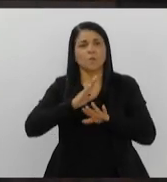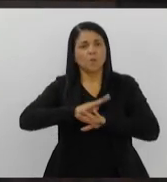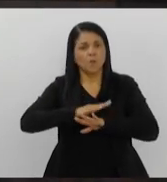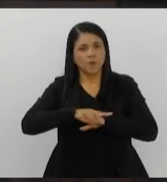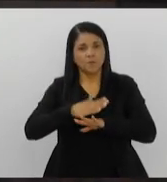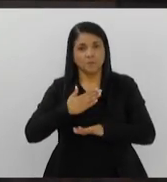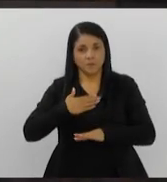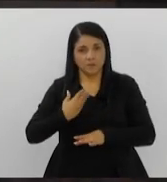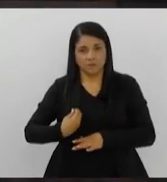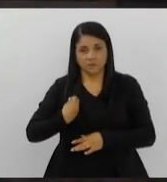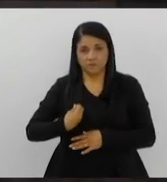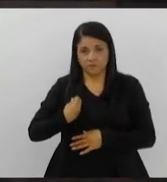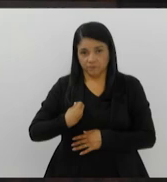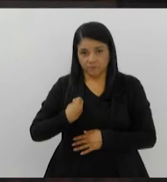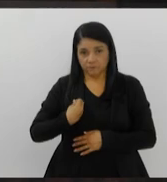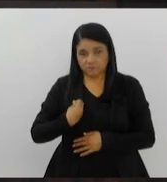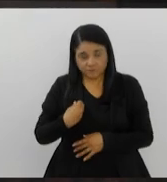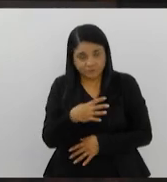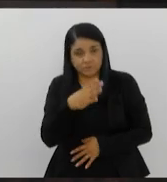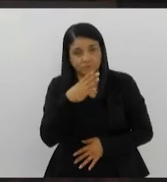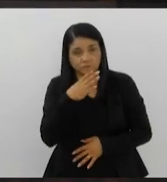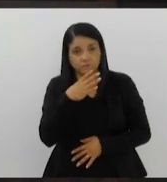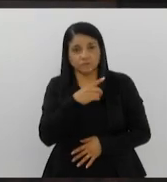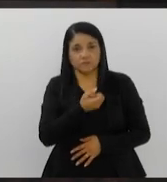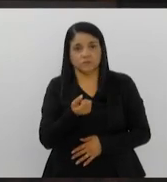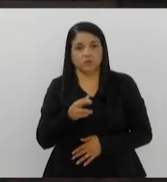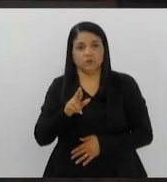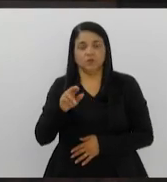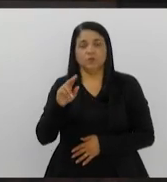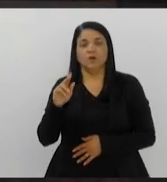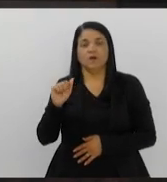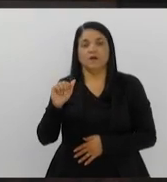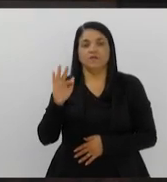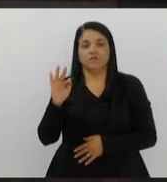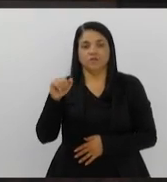da minha vida eu conheci o Dr Afonso